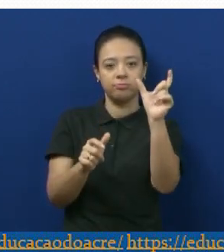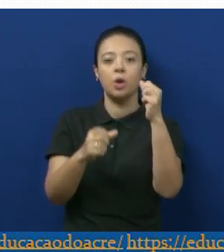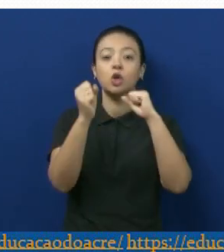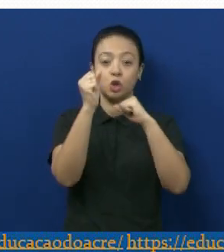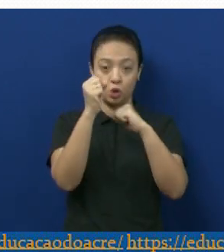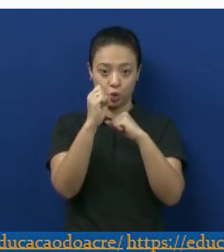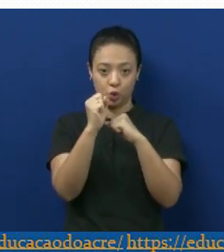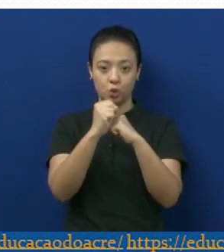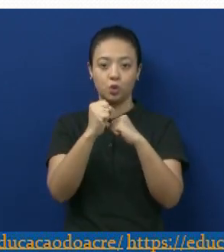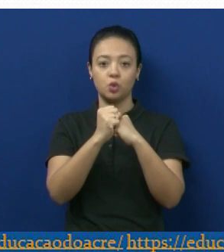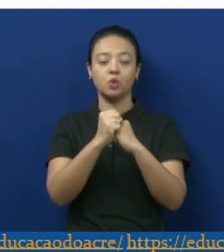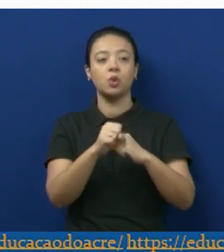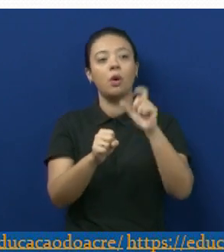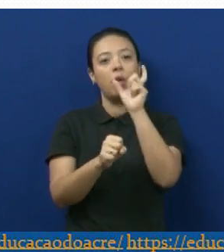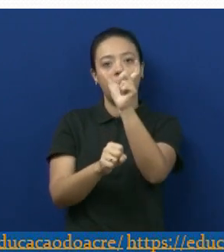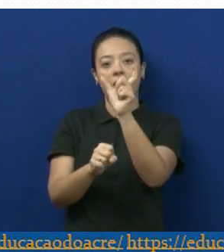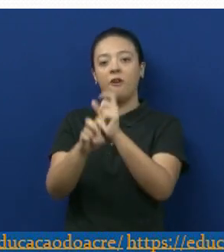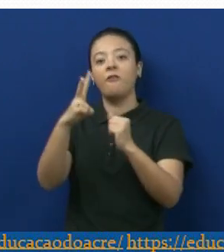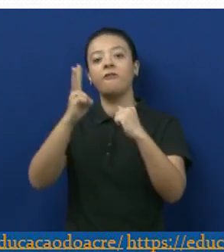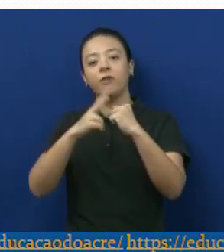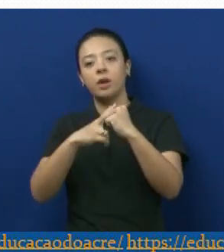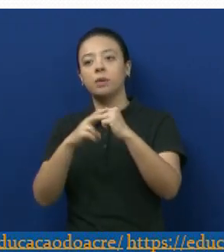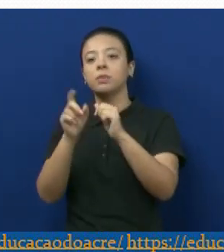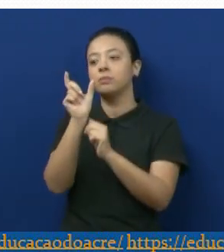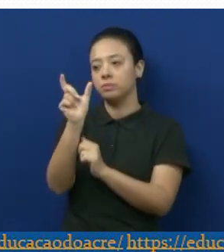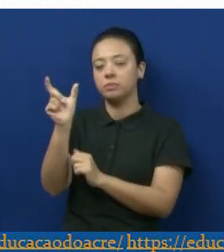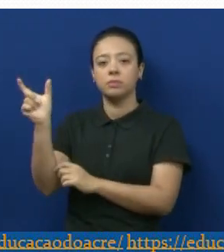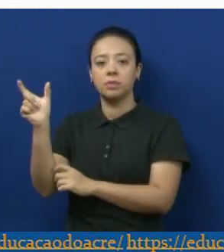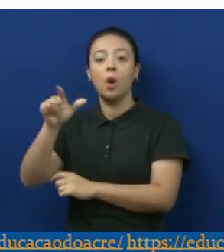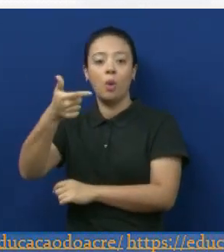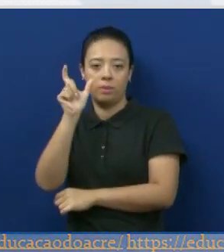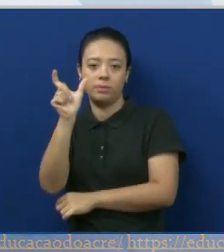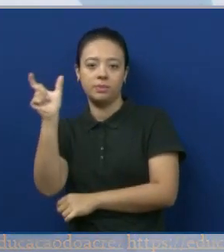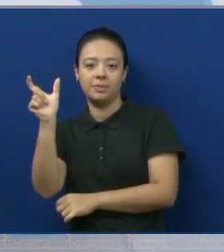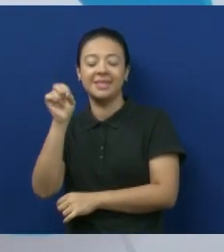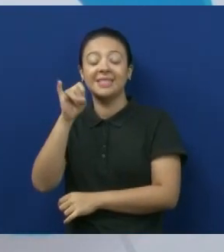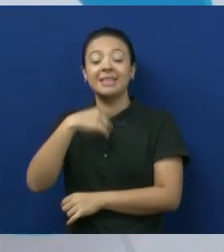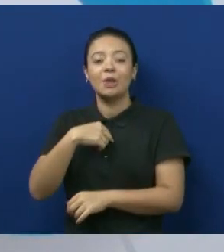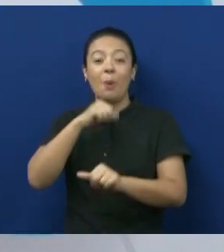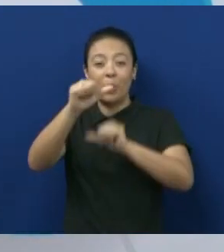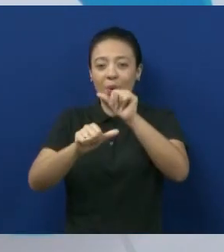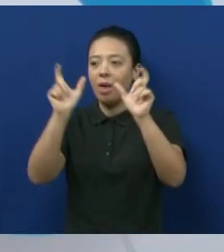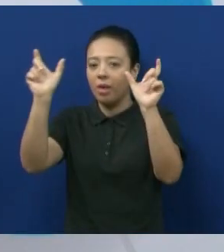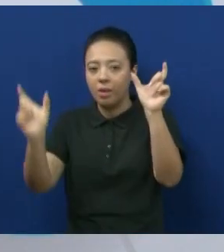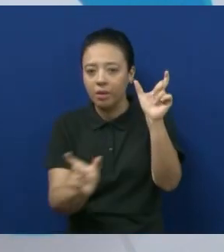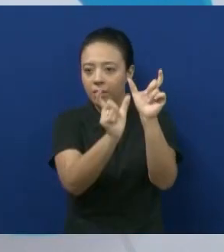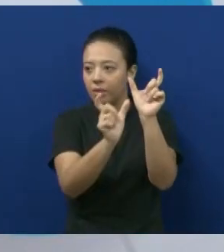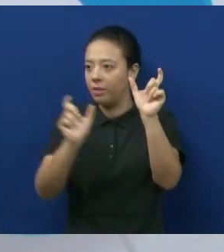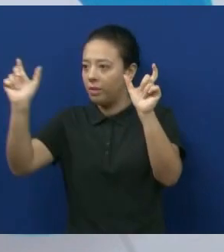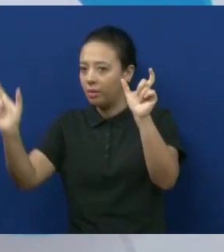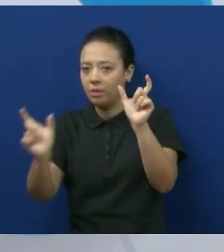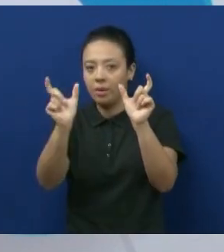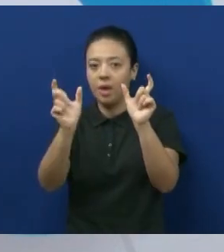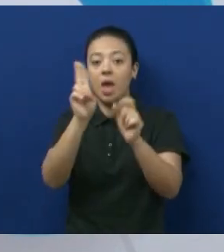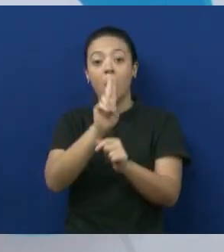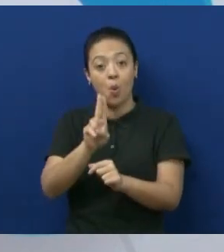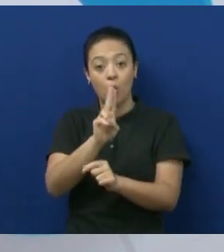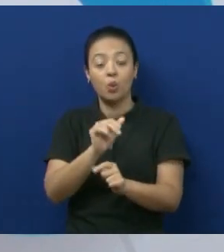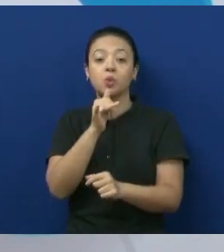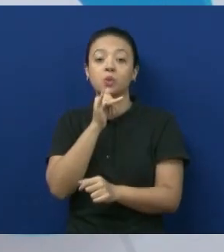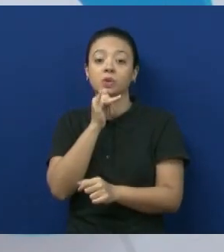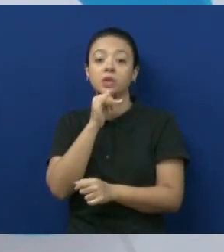não pode confundir essas duas figuras de linguagem. O paradoxo acontece todas as vezes que os